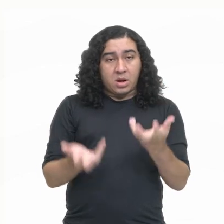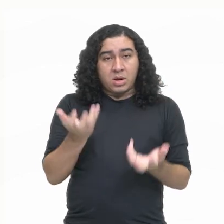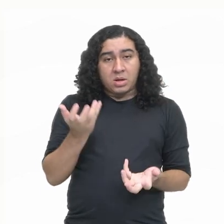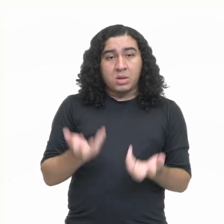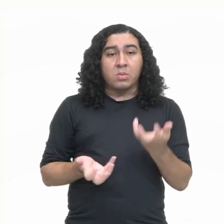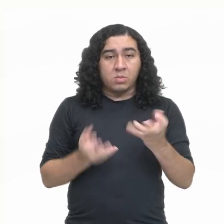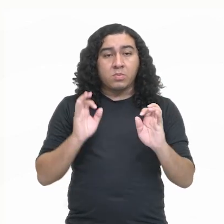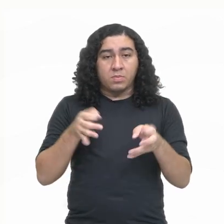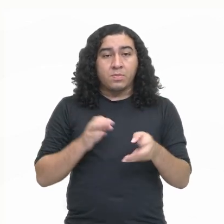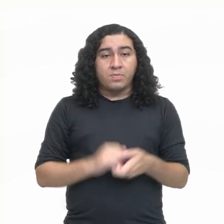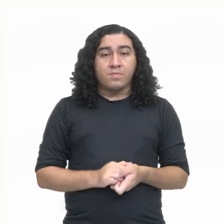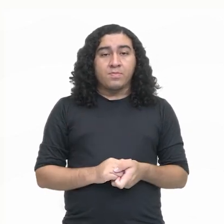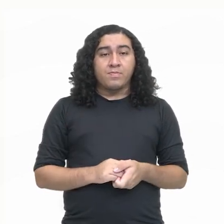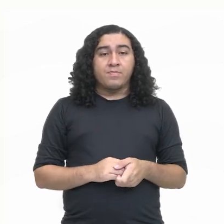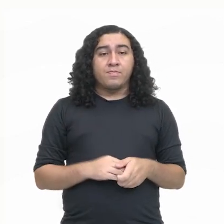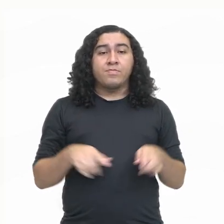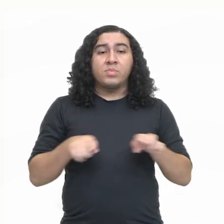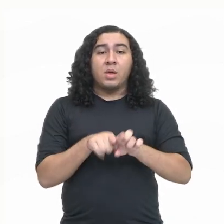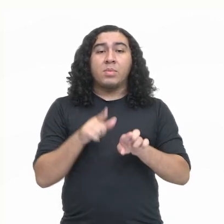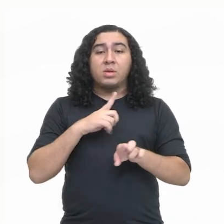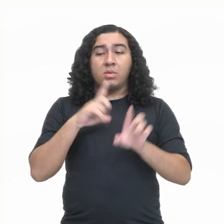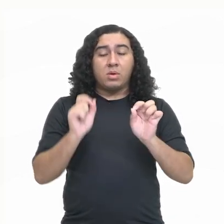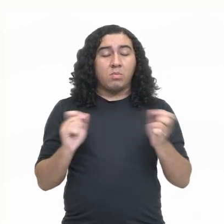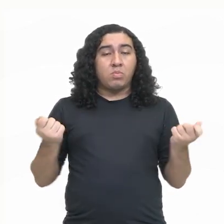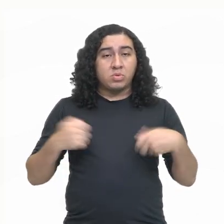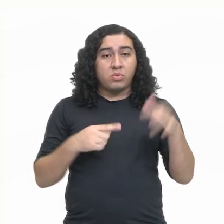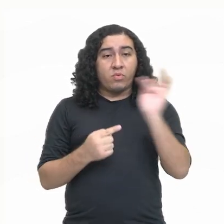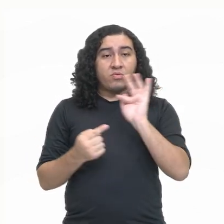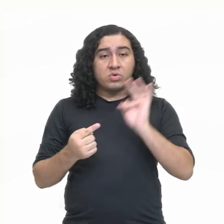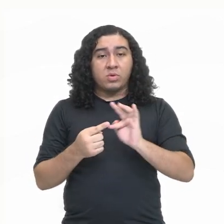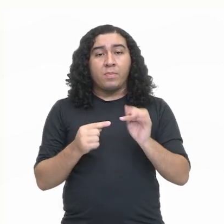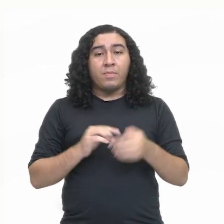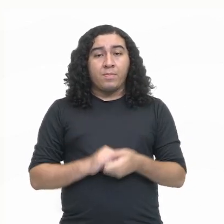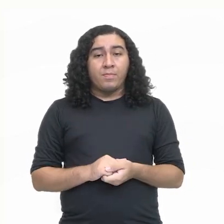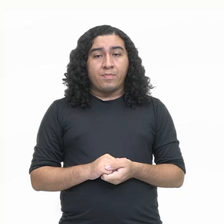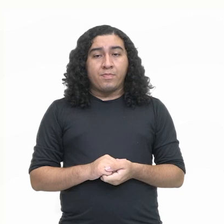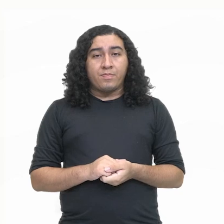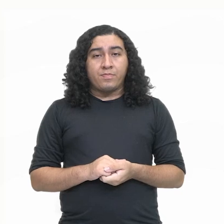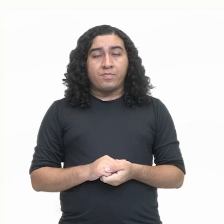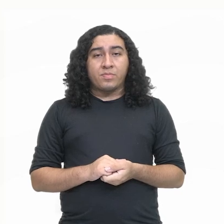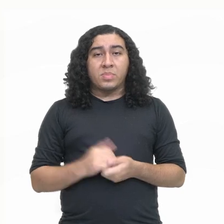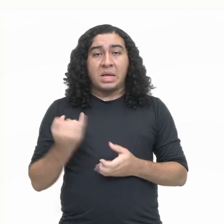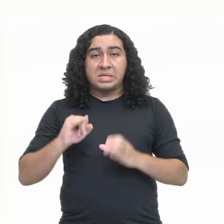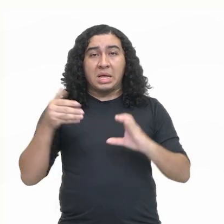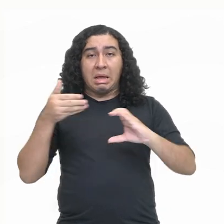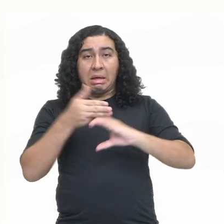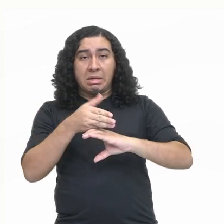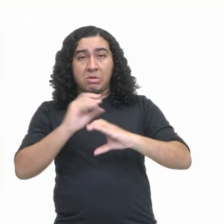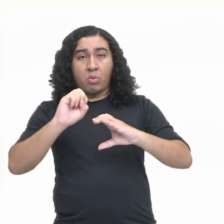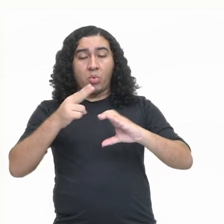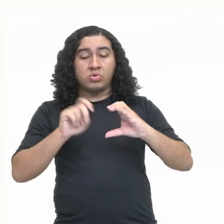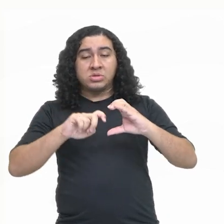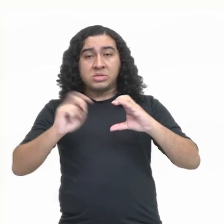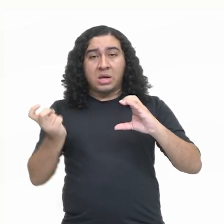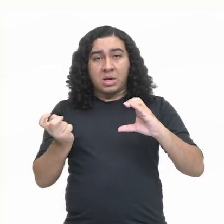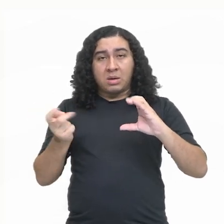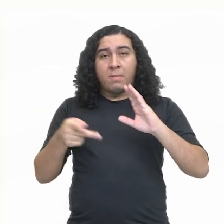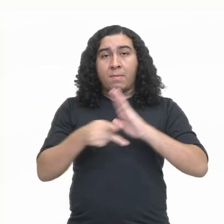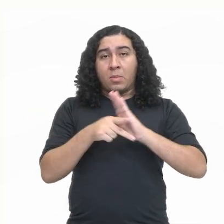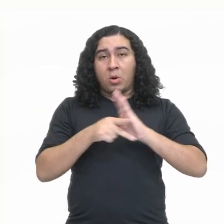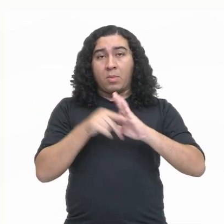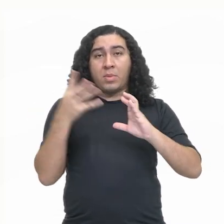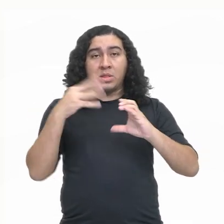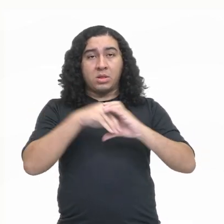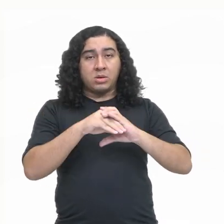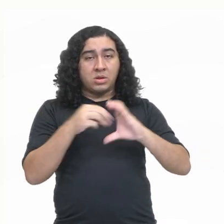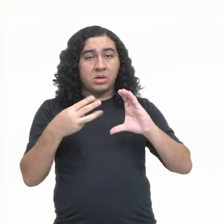certo? Temos também como função selecionar o que entra e o que sai da célula. A